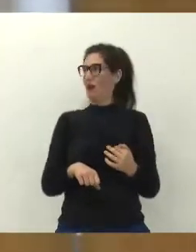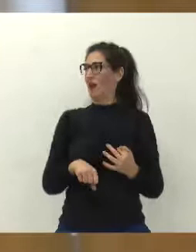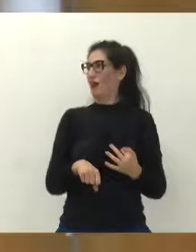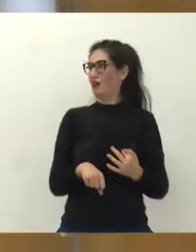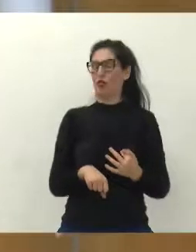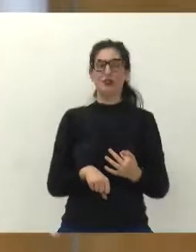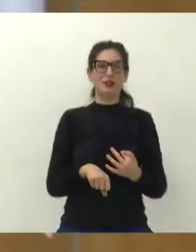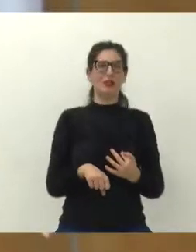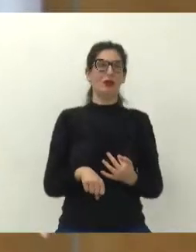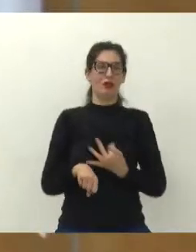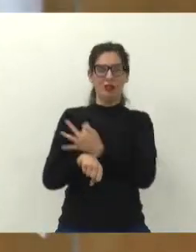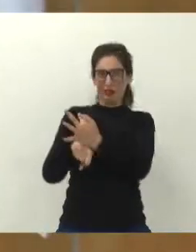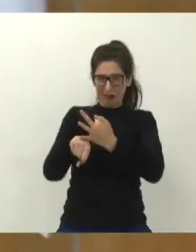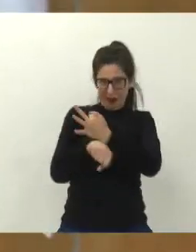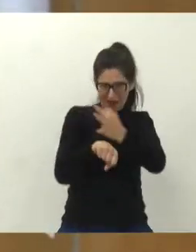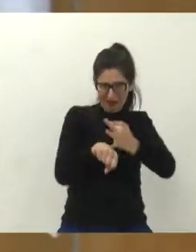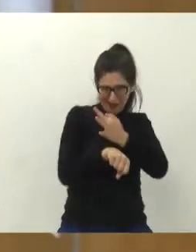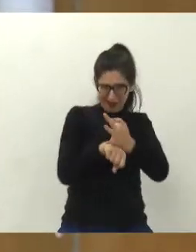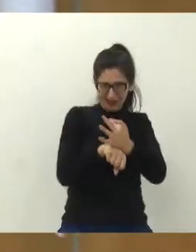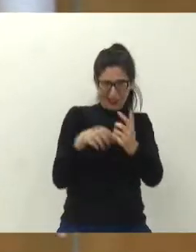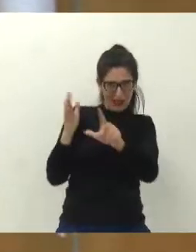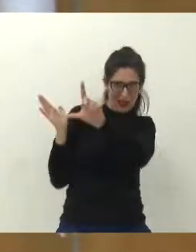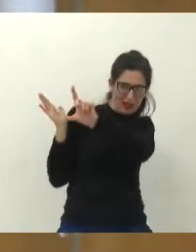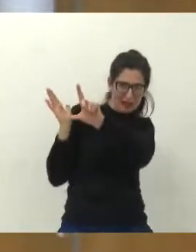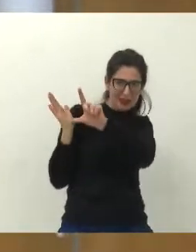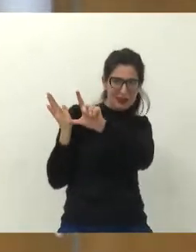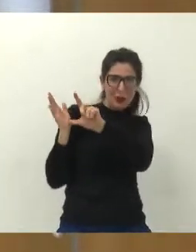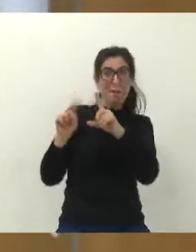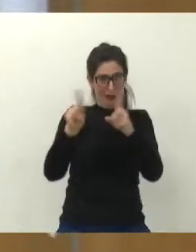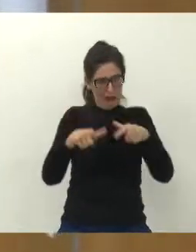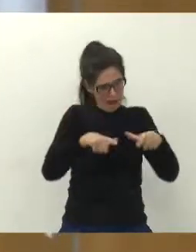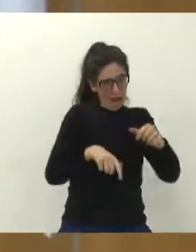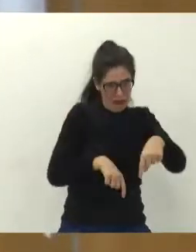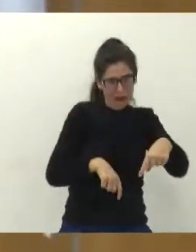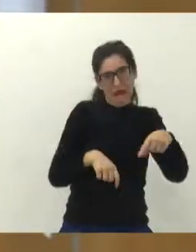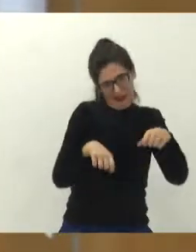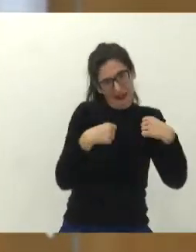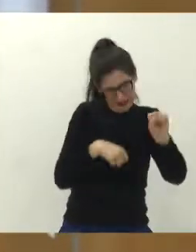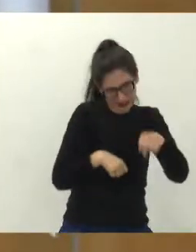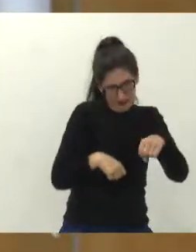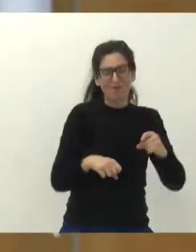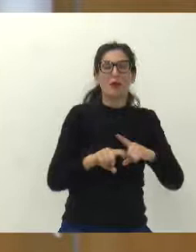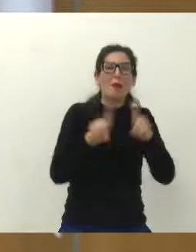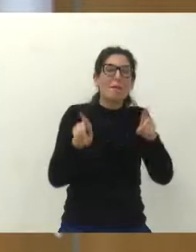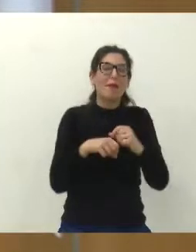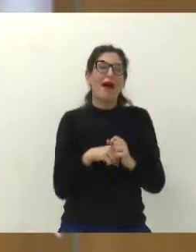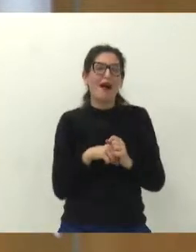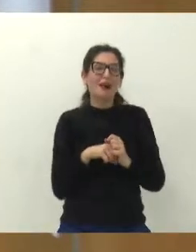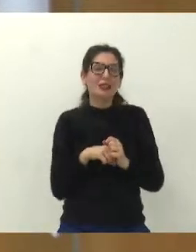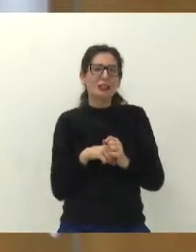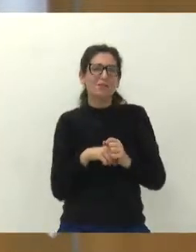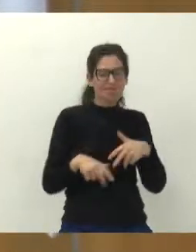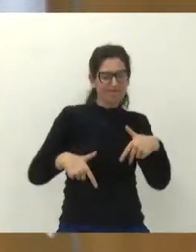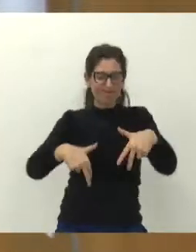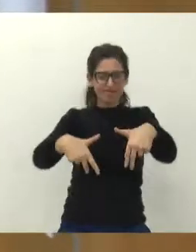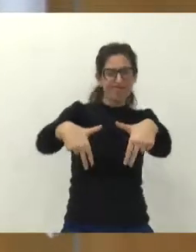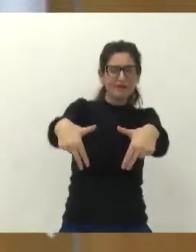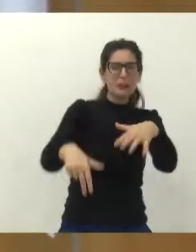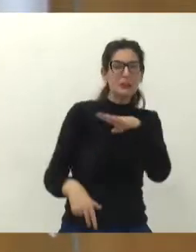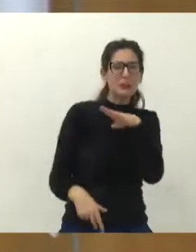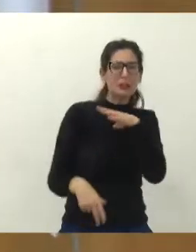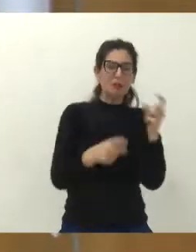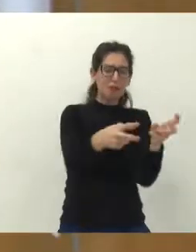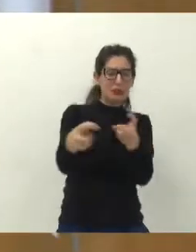sessão. E andando pela cidade, o que a gente pode perceber é que, de uma certa forma,